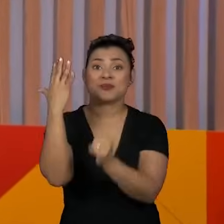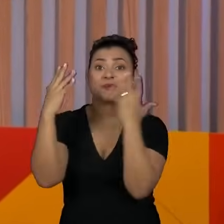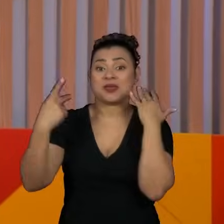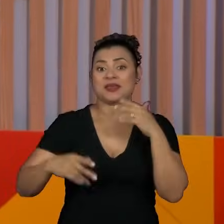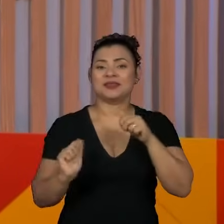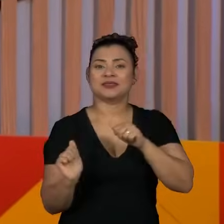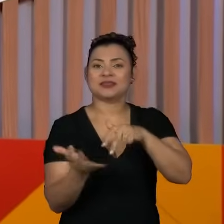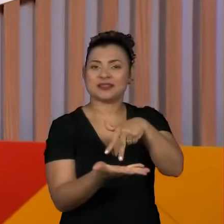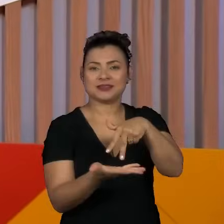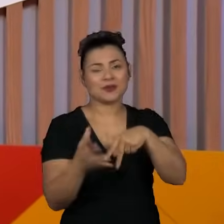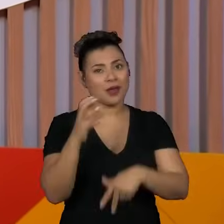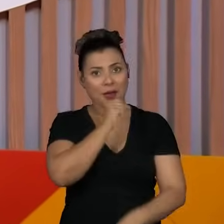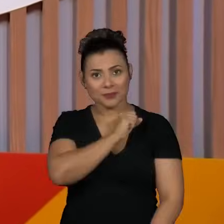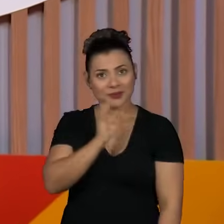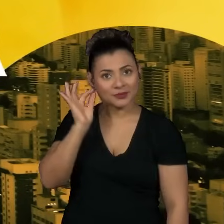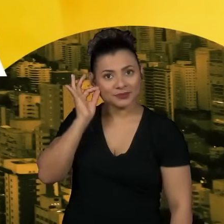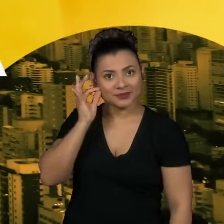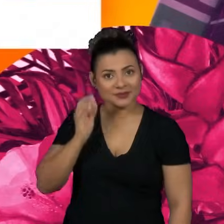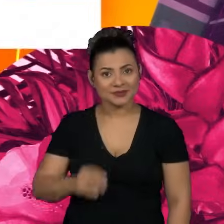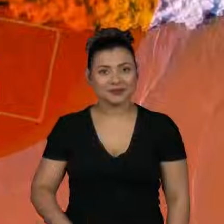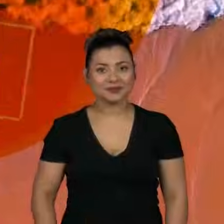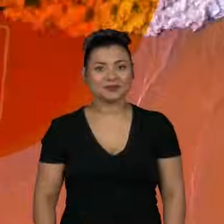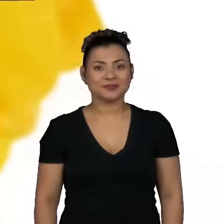Estação Livre. É bem rápido.